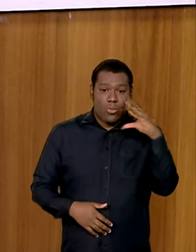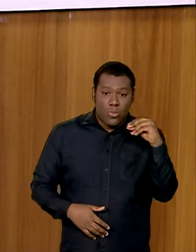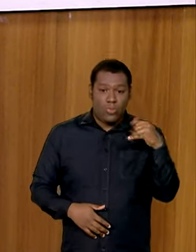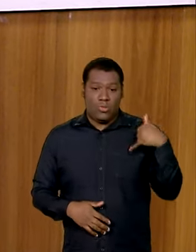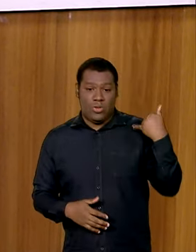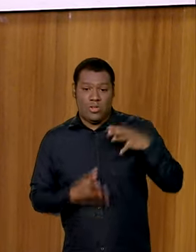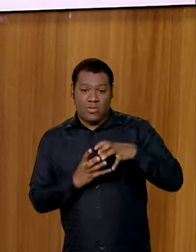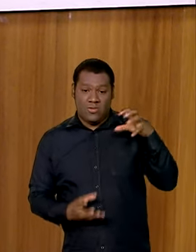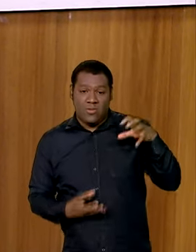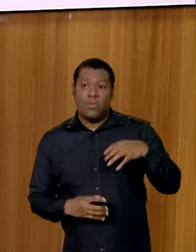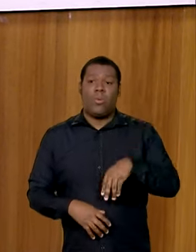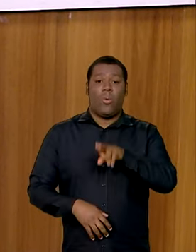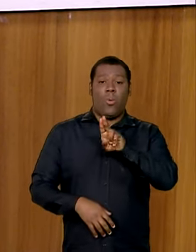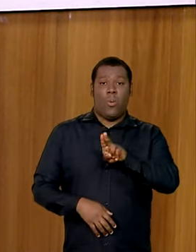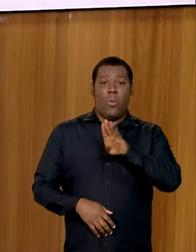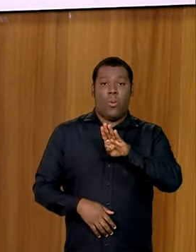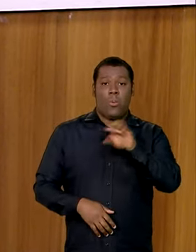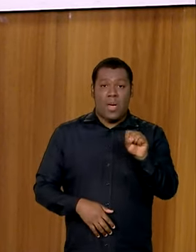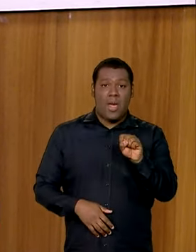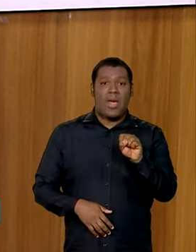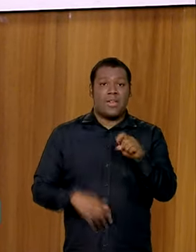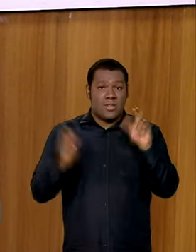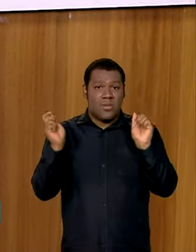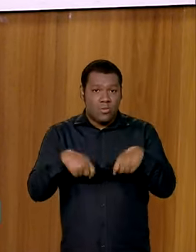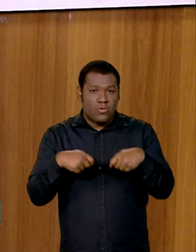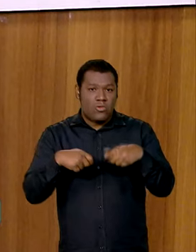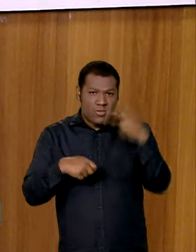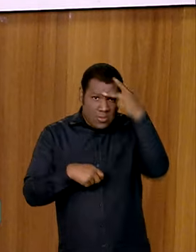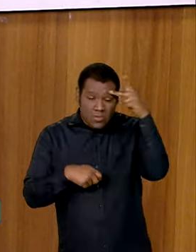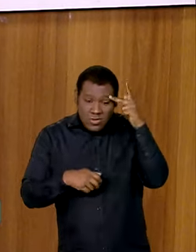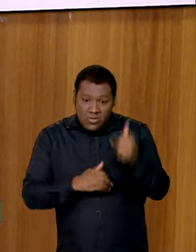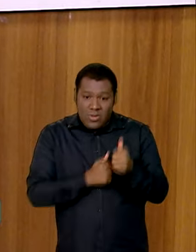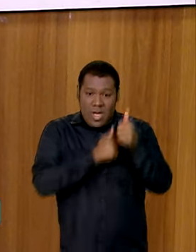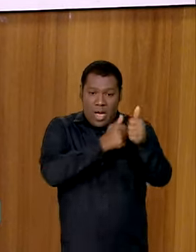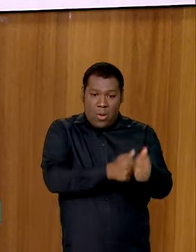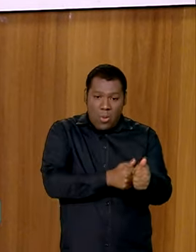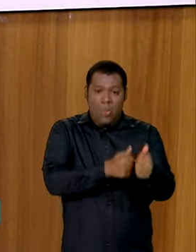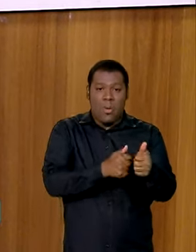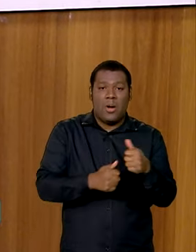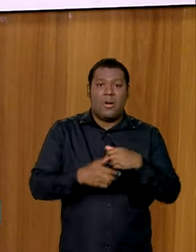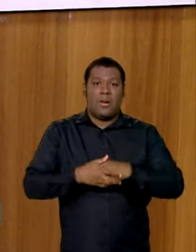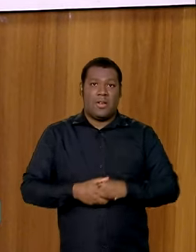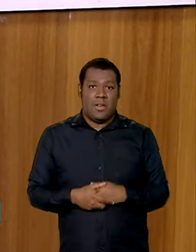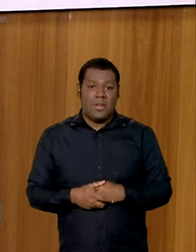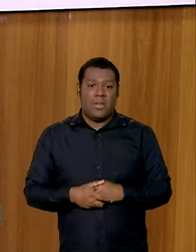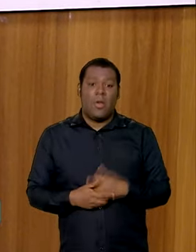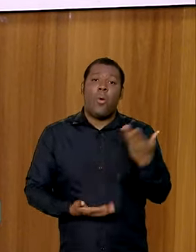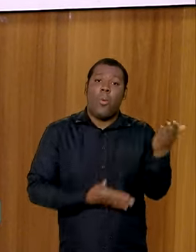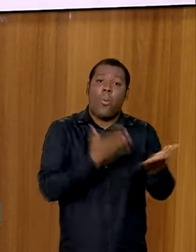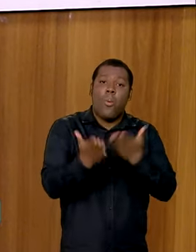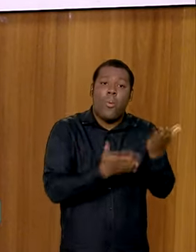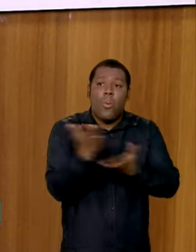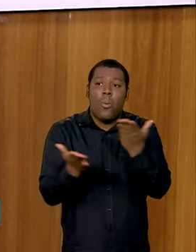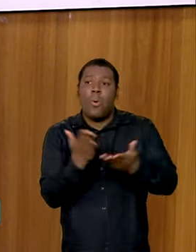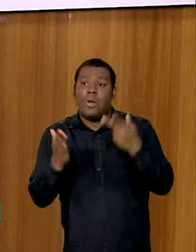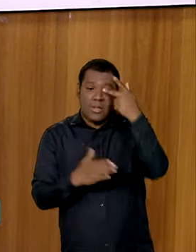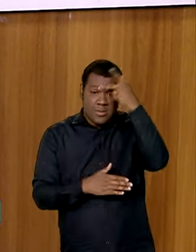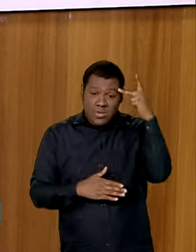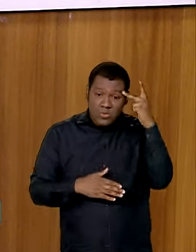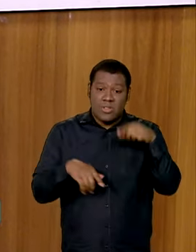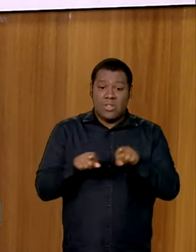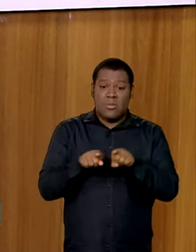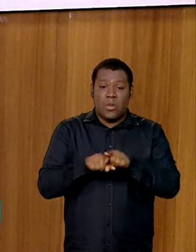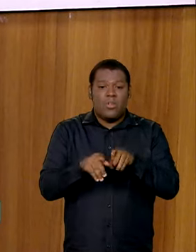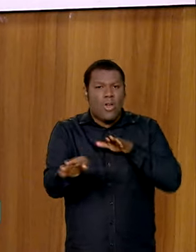unidades básicas de saúde têm a capacidade de acompanhar as pessoas ao longo das suas várias fases de vida, cuidar dessas pessoas e